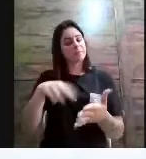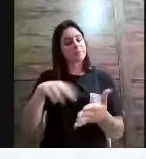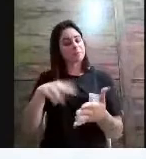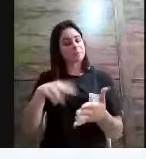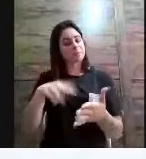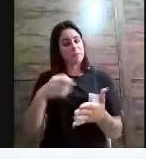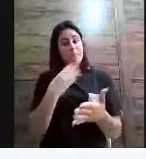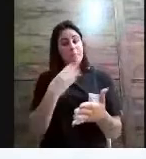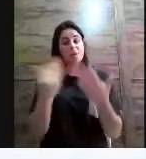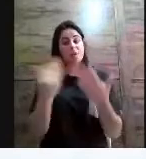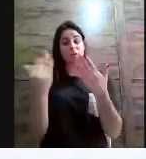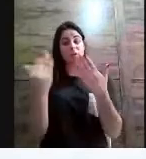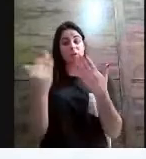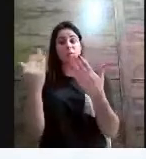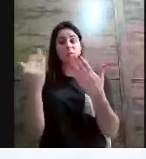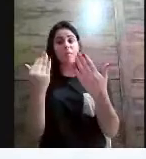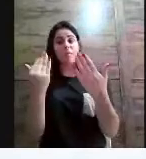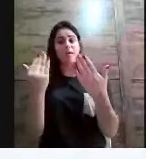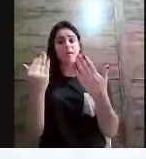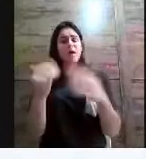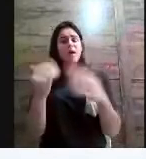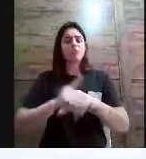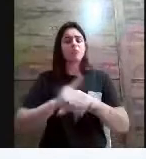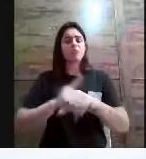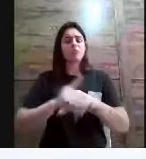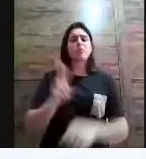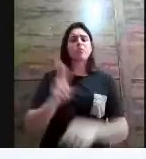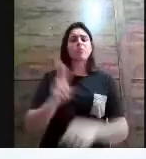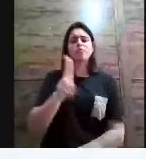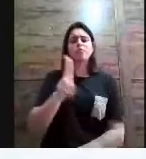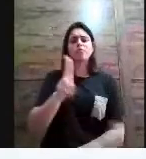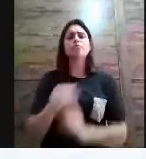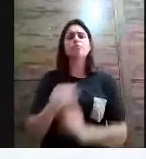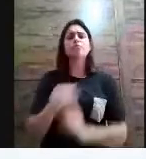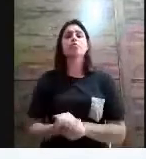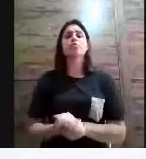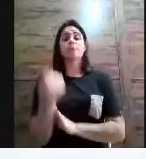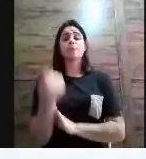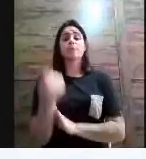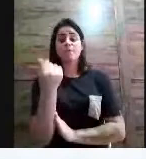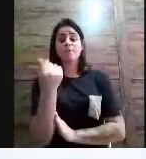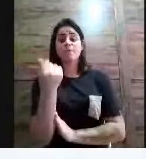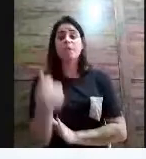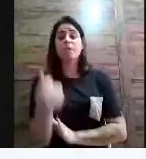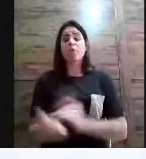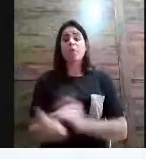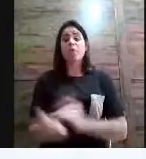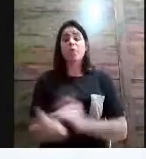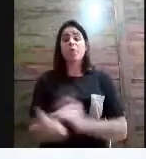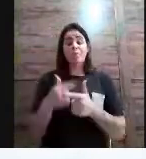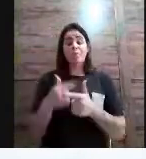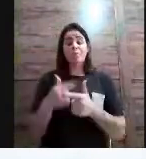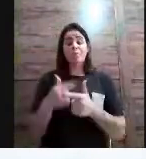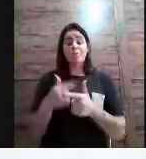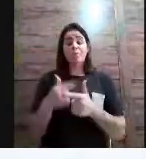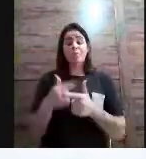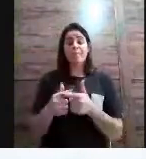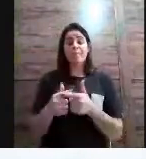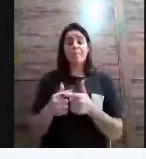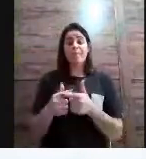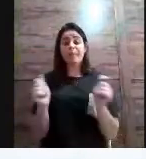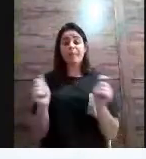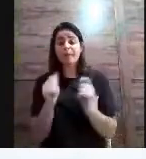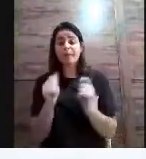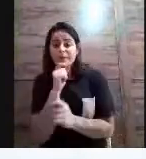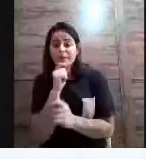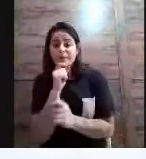a eficácia, comparar preço, comparar esse problema da refrigeração, né? É viável?